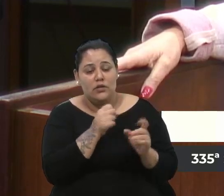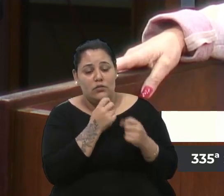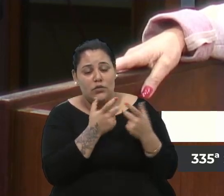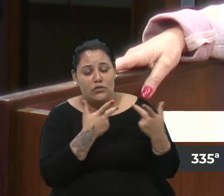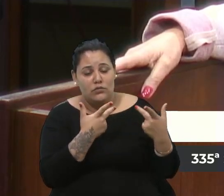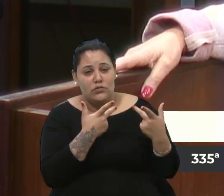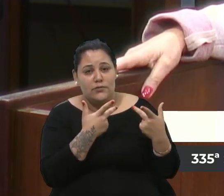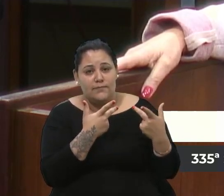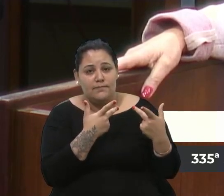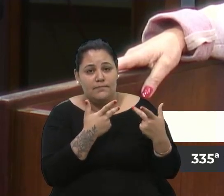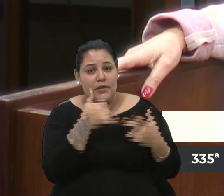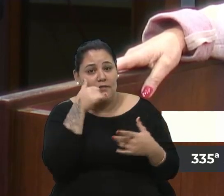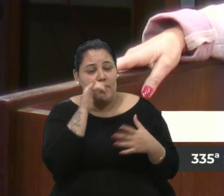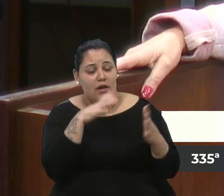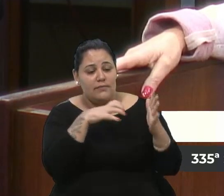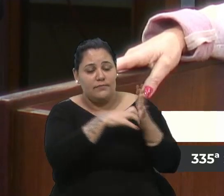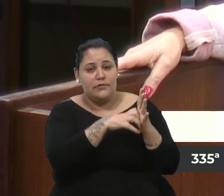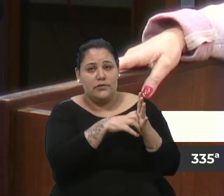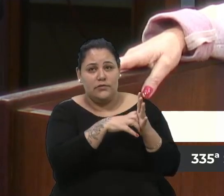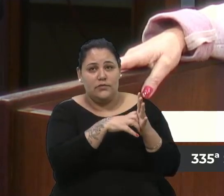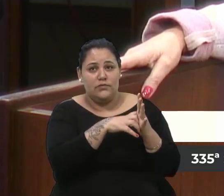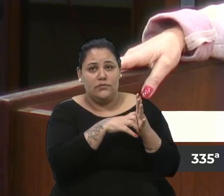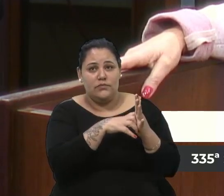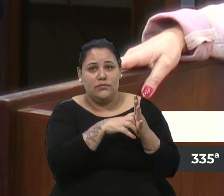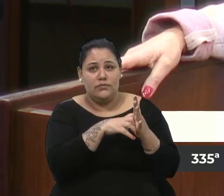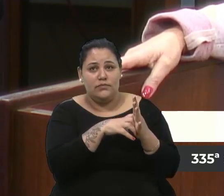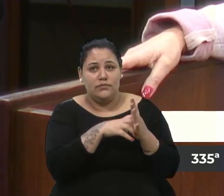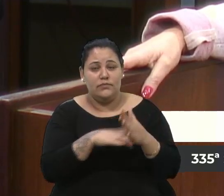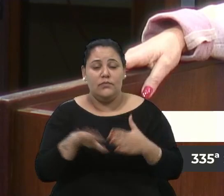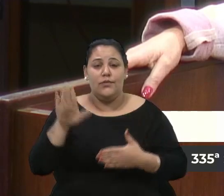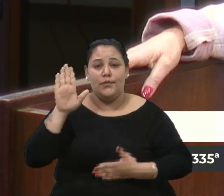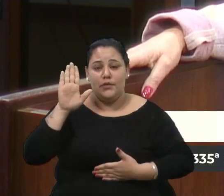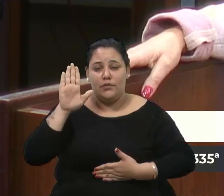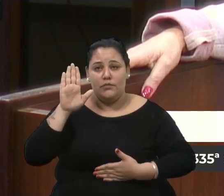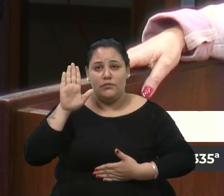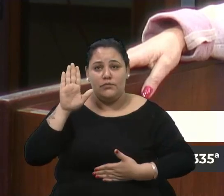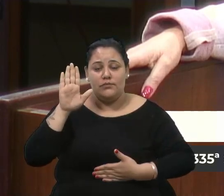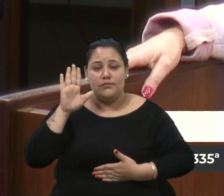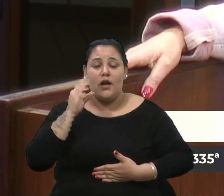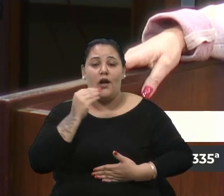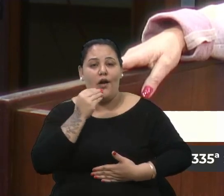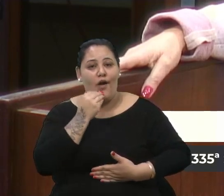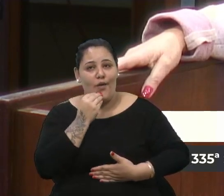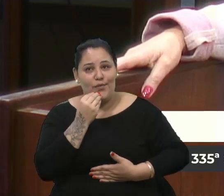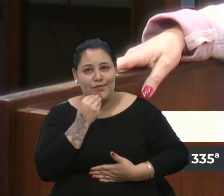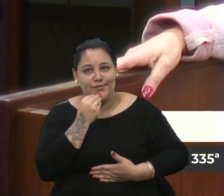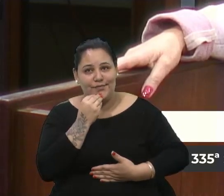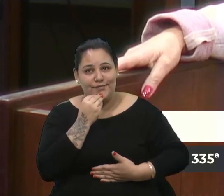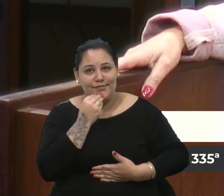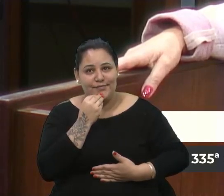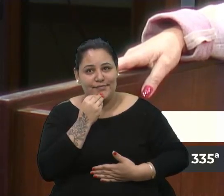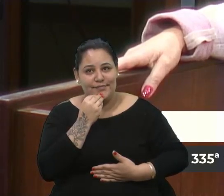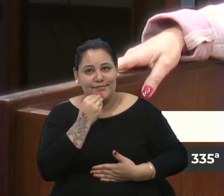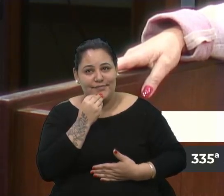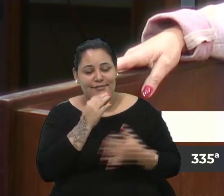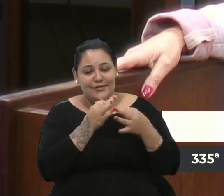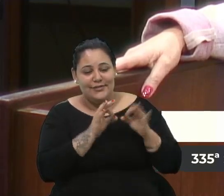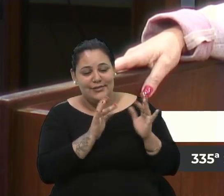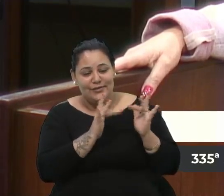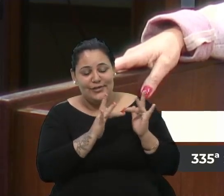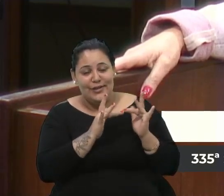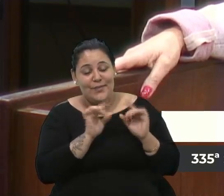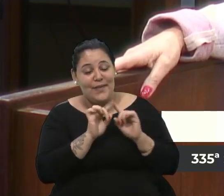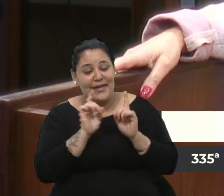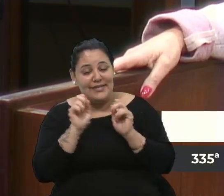trânsito ali também. Ele prometeu, e claro, né, a gente fica com os contatos, aí quem é cobrado somos